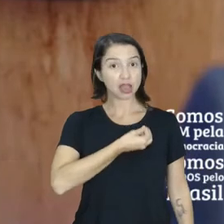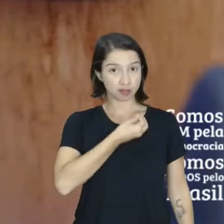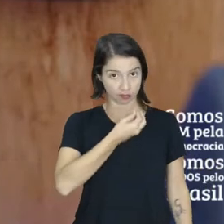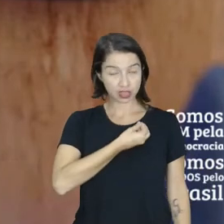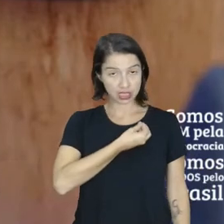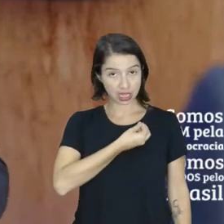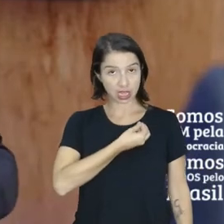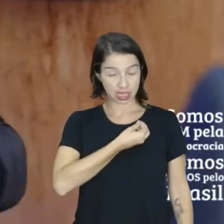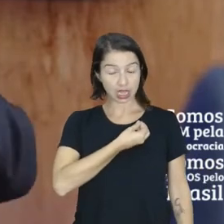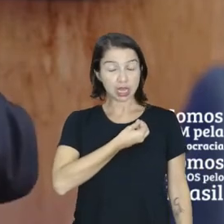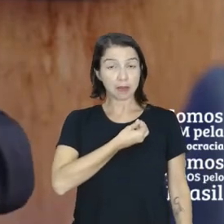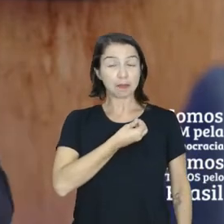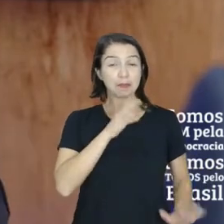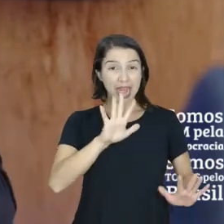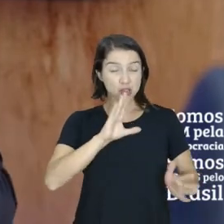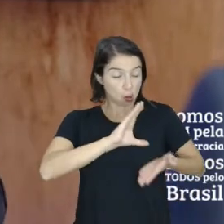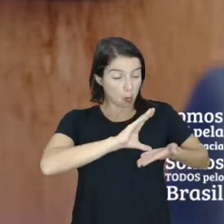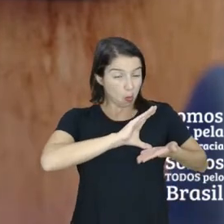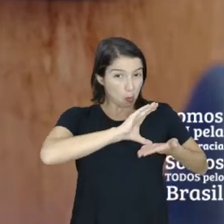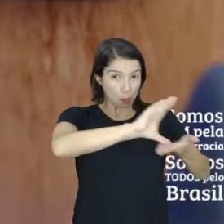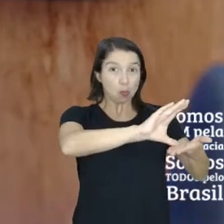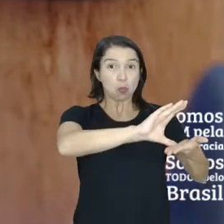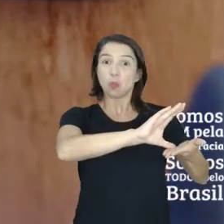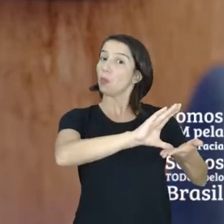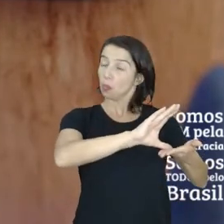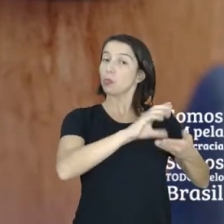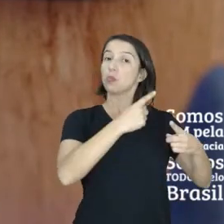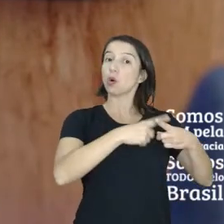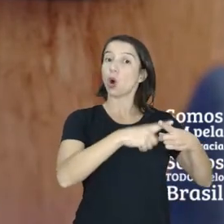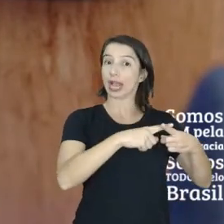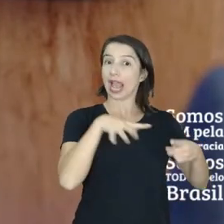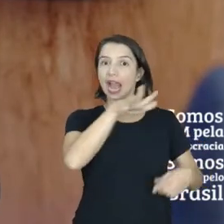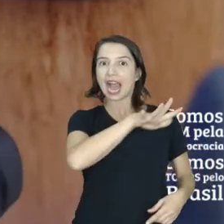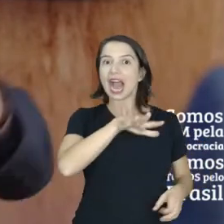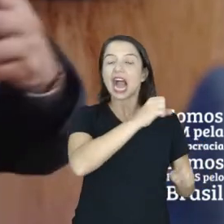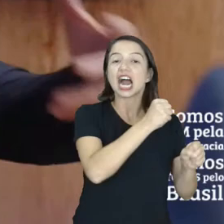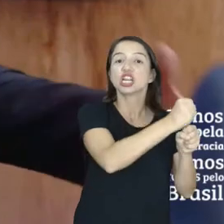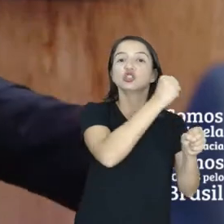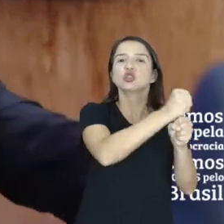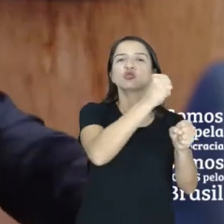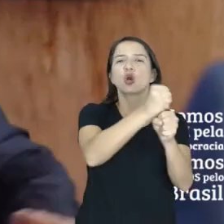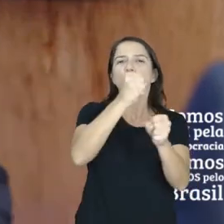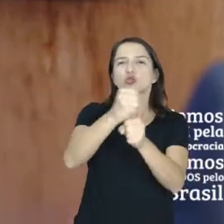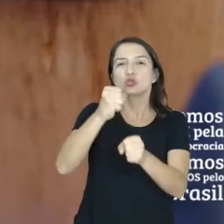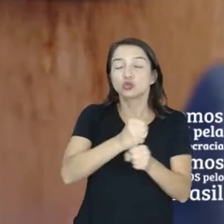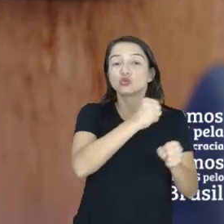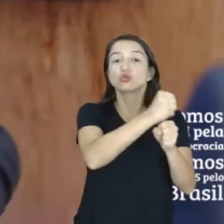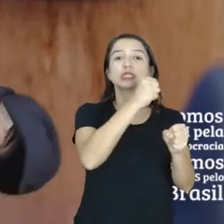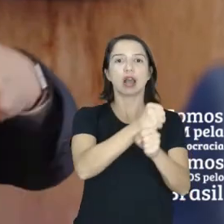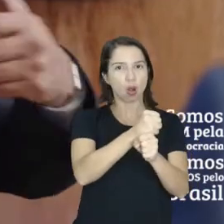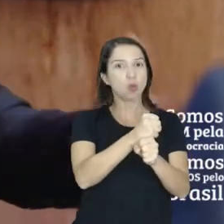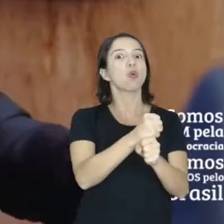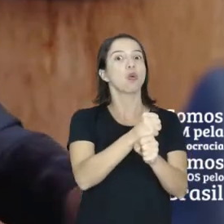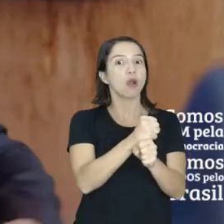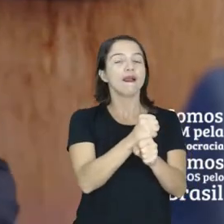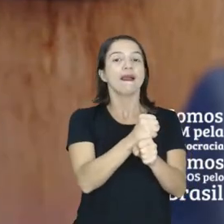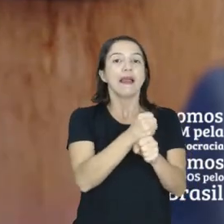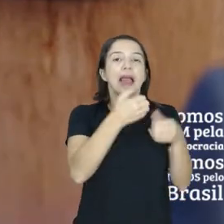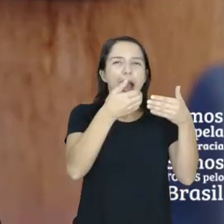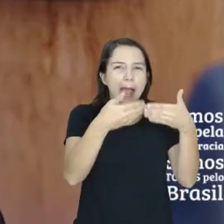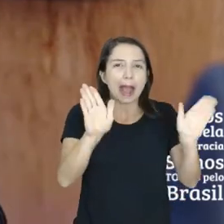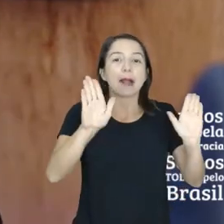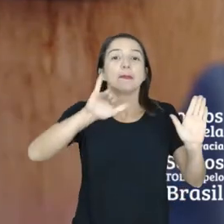emprego na obra e na cadeia produtiva. Você precisa fazer cimento, precisa tirar areia, precisa fazer tijolo,